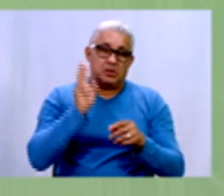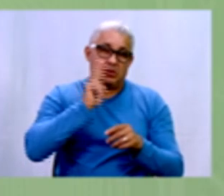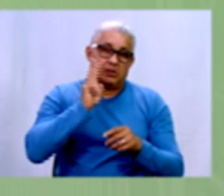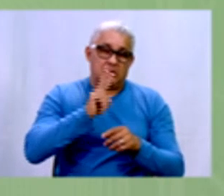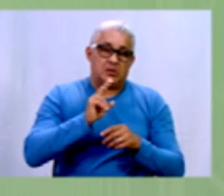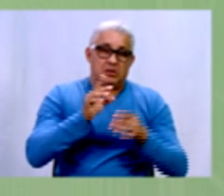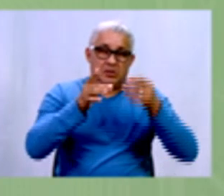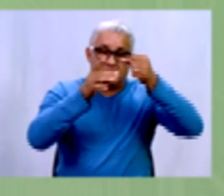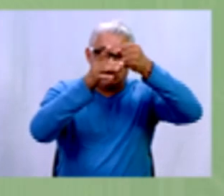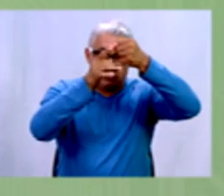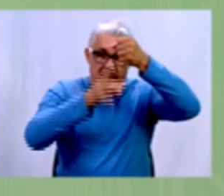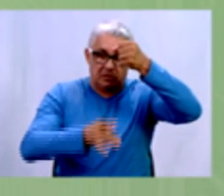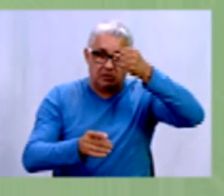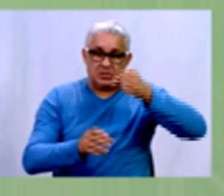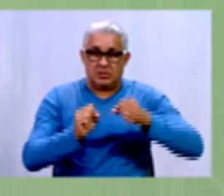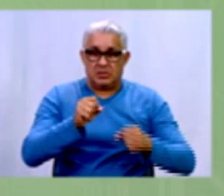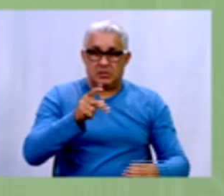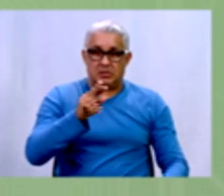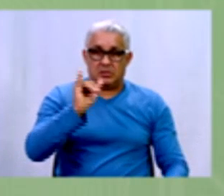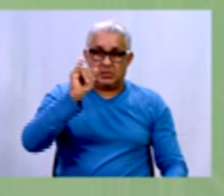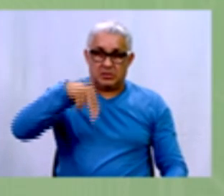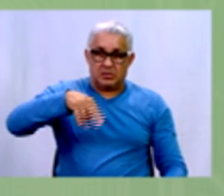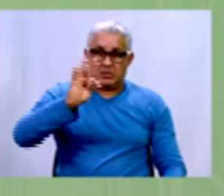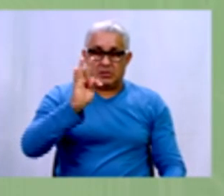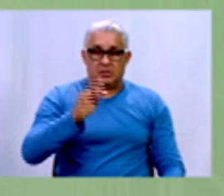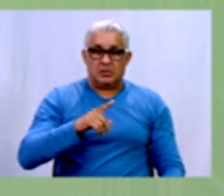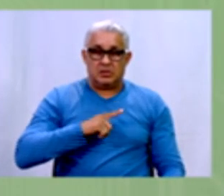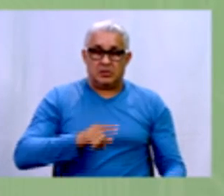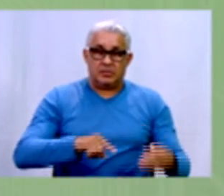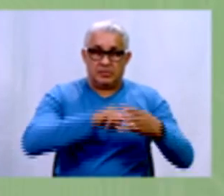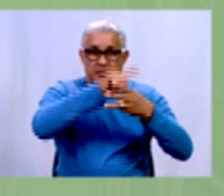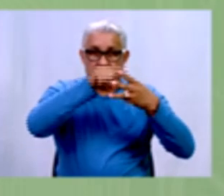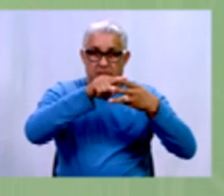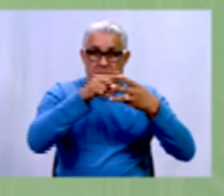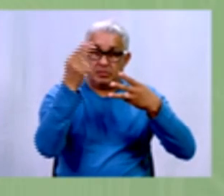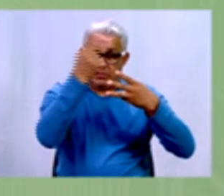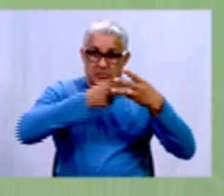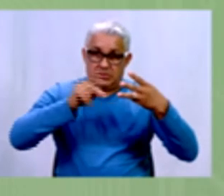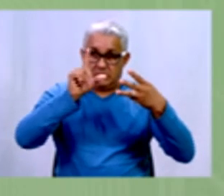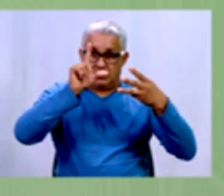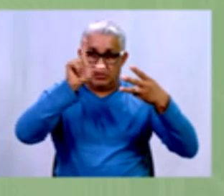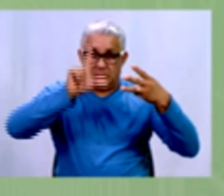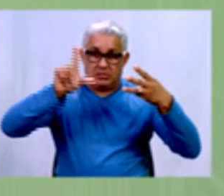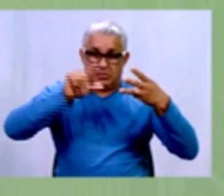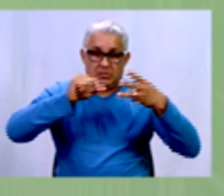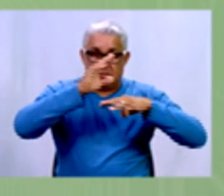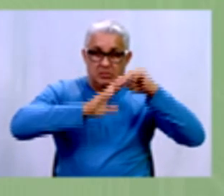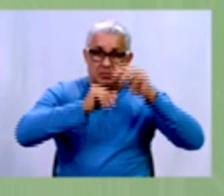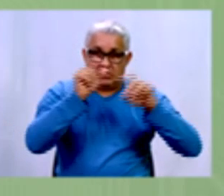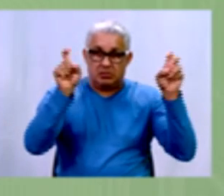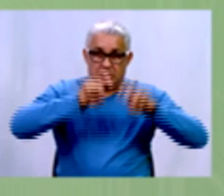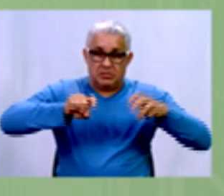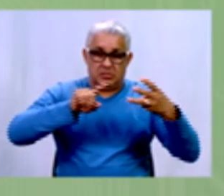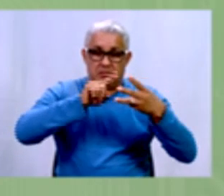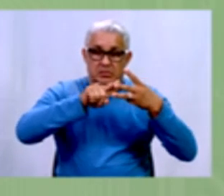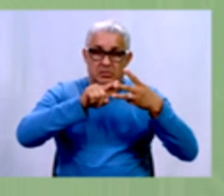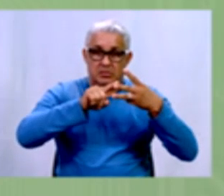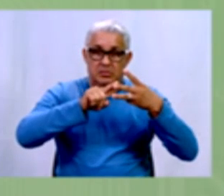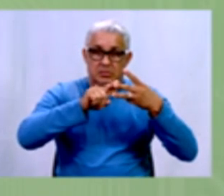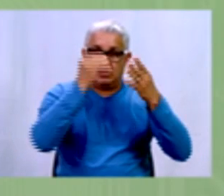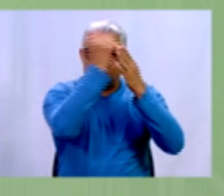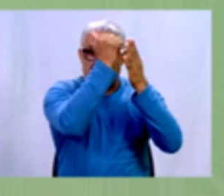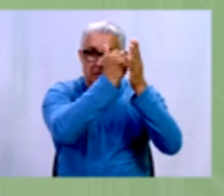daí detalhadas do Sprint Backlog. Então, 3 partes. O desenho das telas, à mão livre no computador, a lista